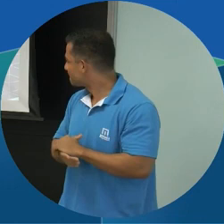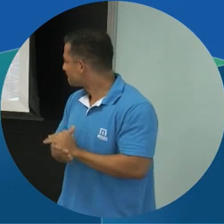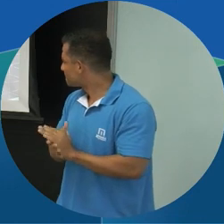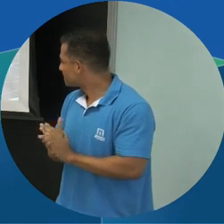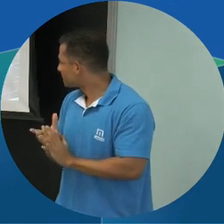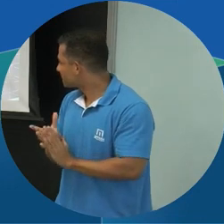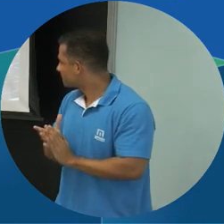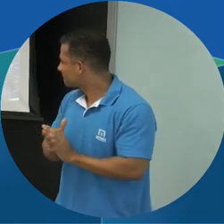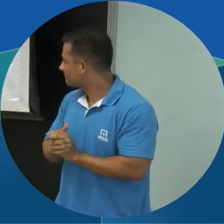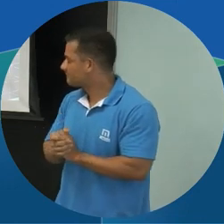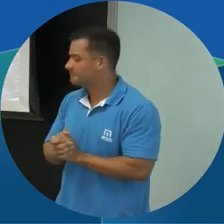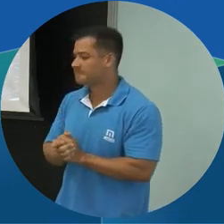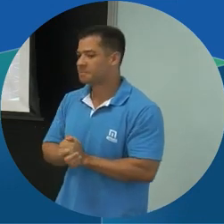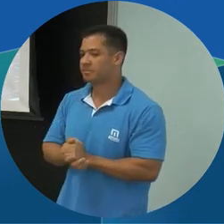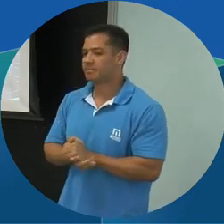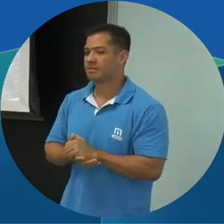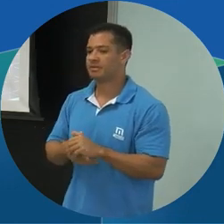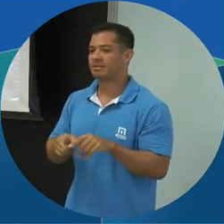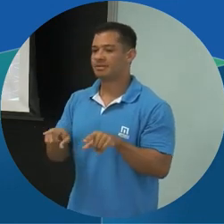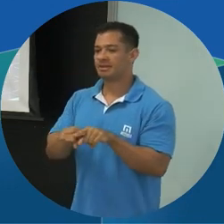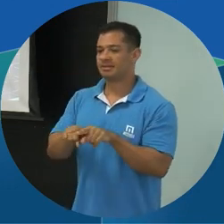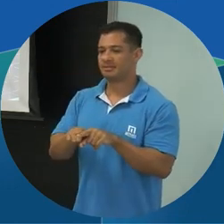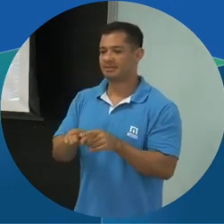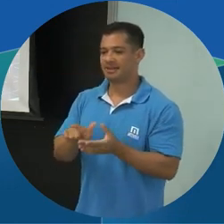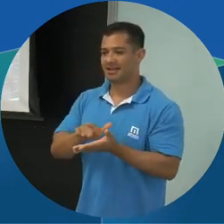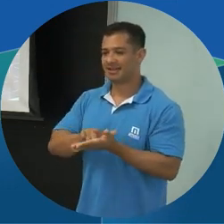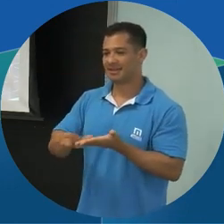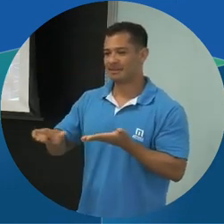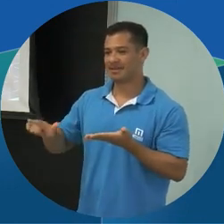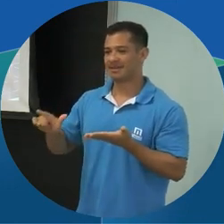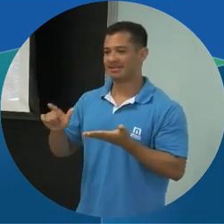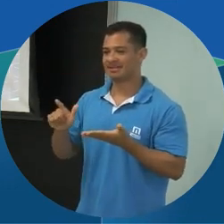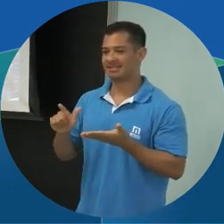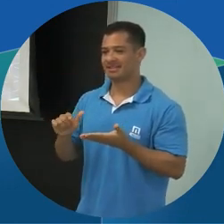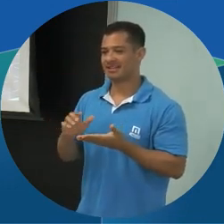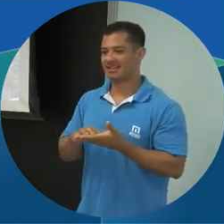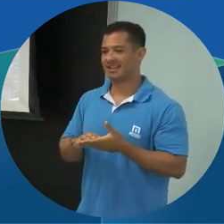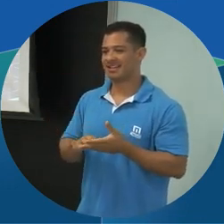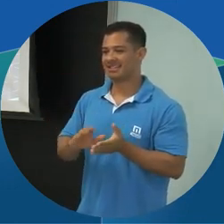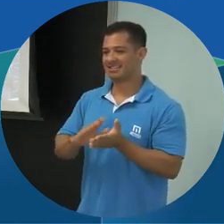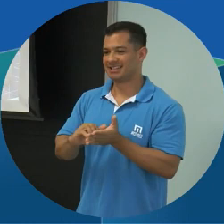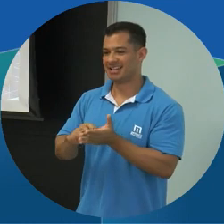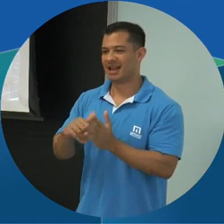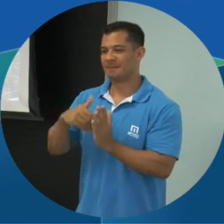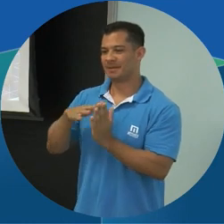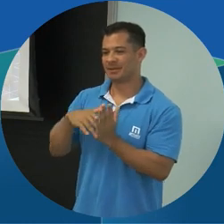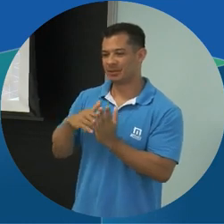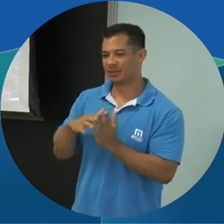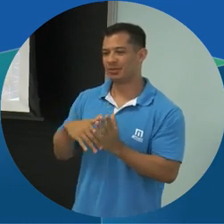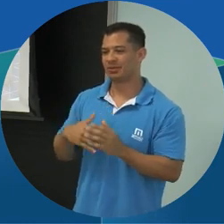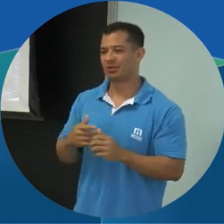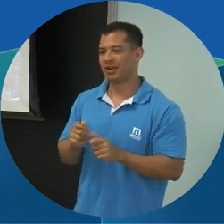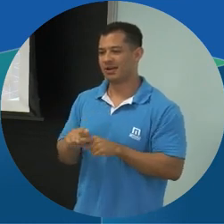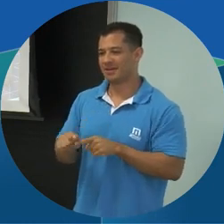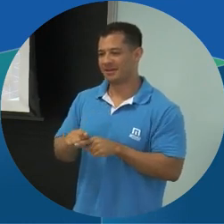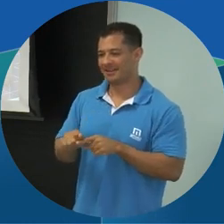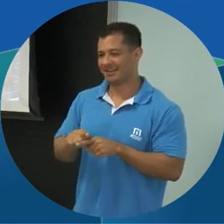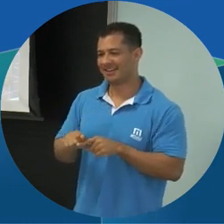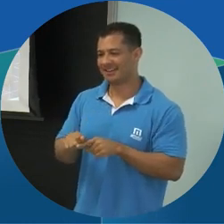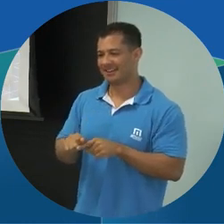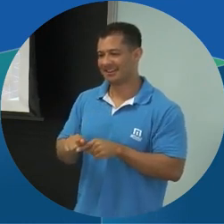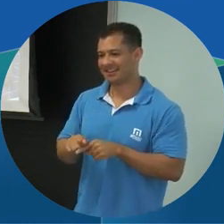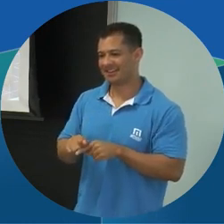Tá? As limpezas, como eu falei aqui, remoção de pintura, resina, polímeros, borracha,